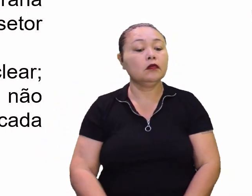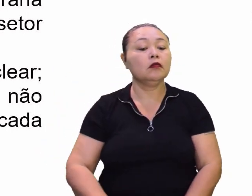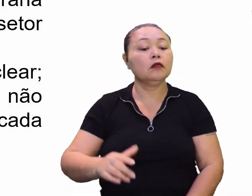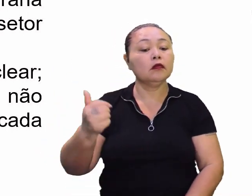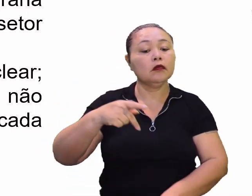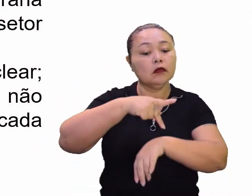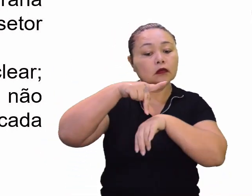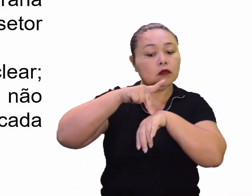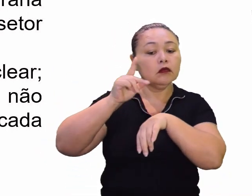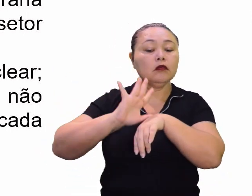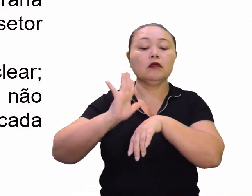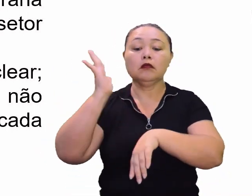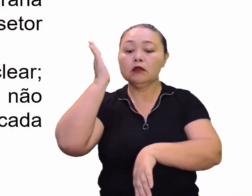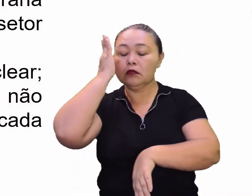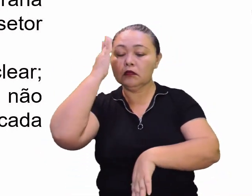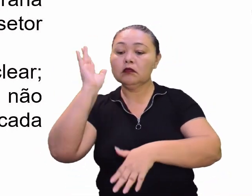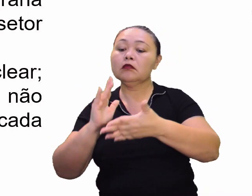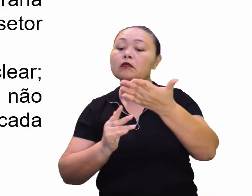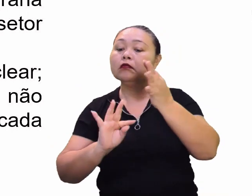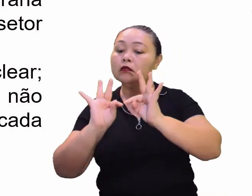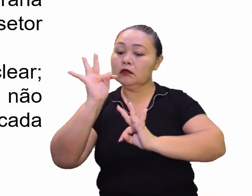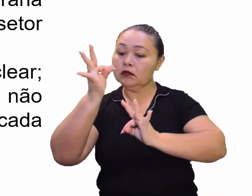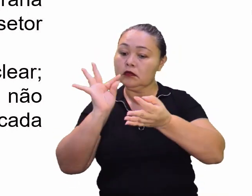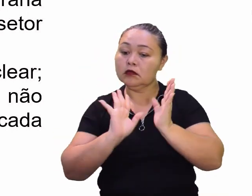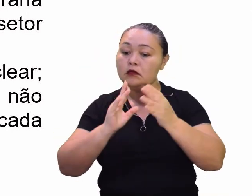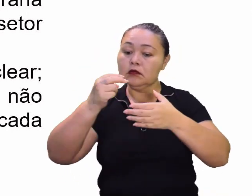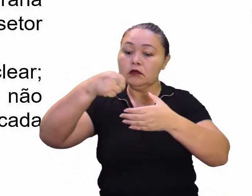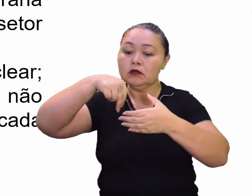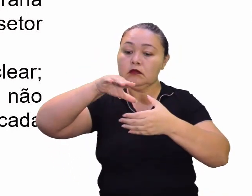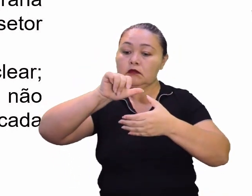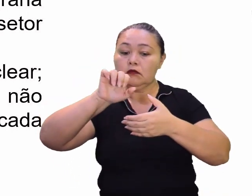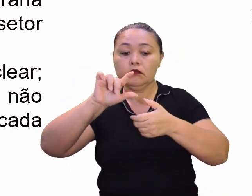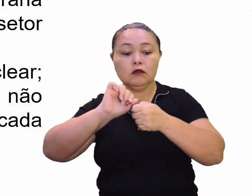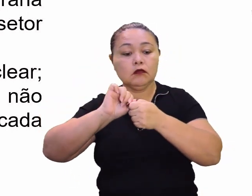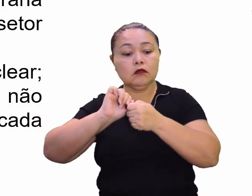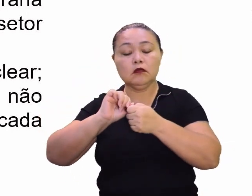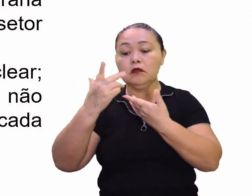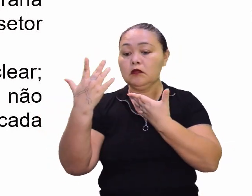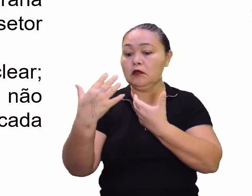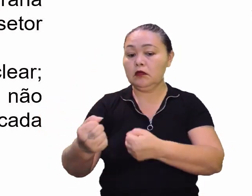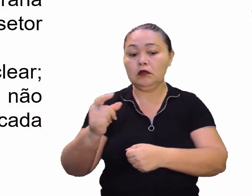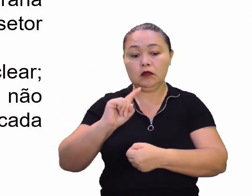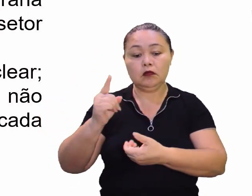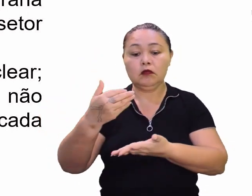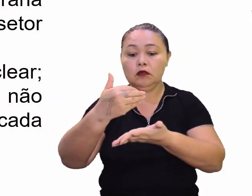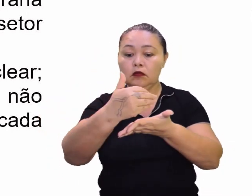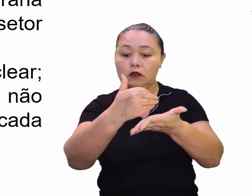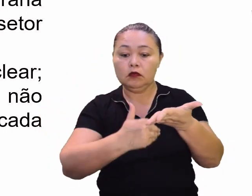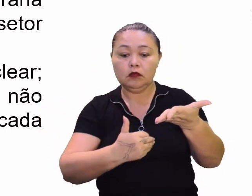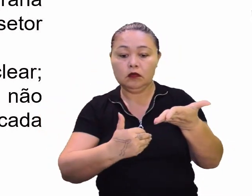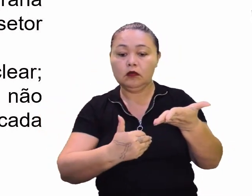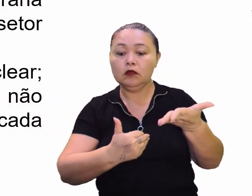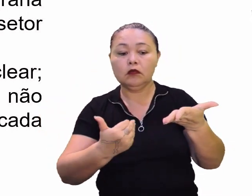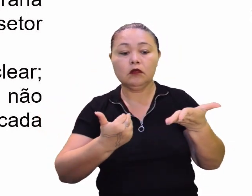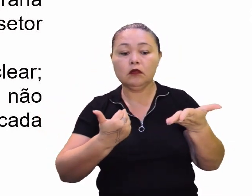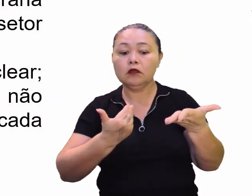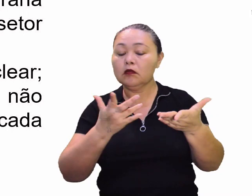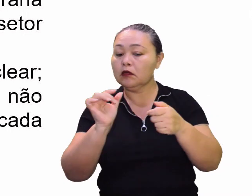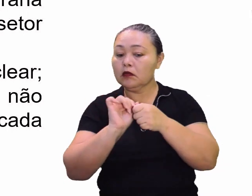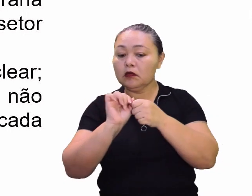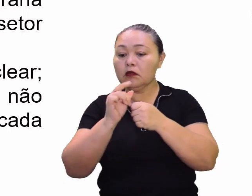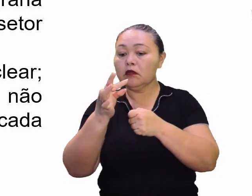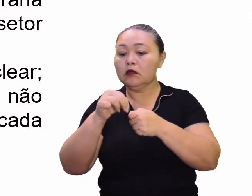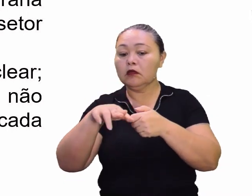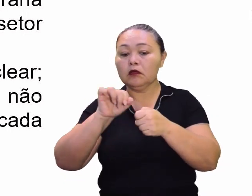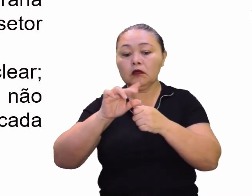3. É um país que já domina a tecnologia nuclear, recusou-se a participar do Tratado de Não Proliferação Nuclear